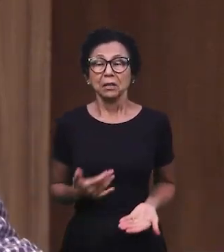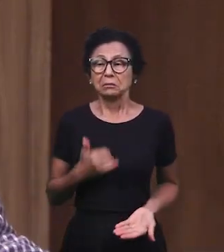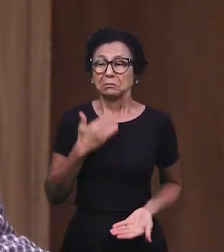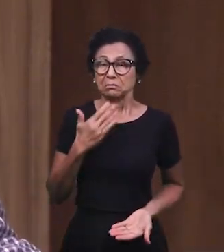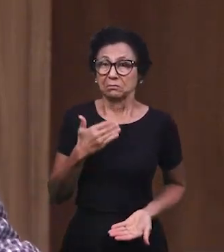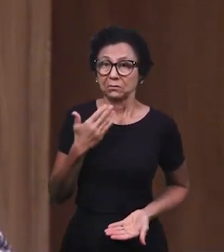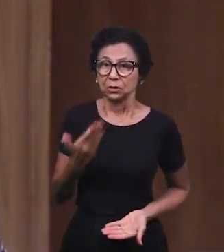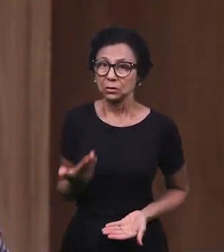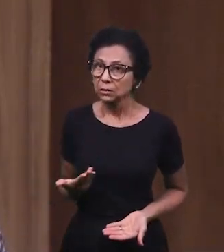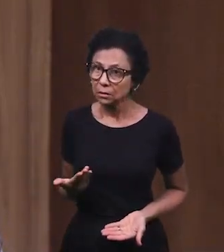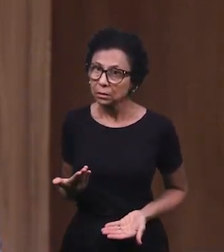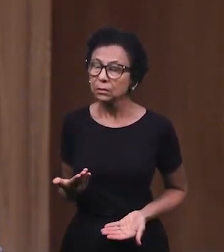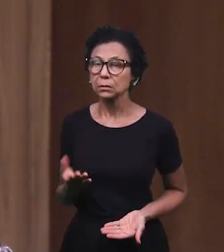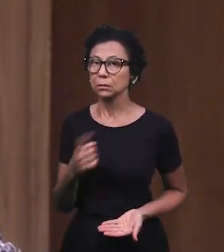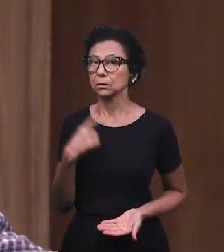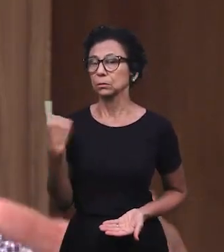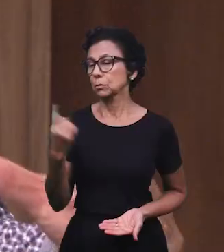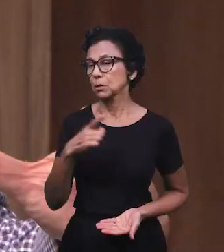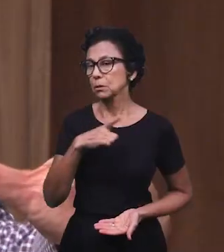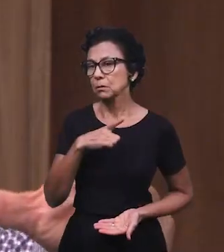simplesmente nós termos